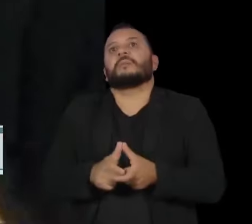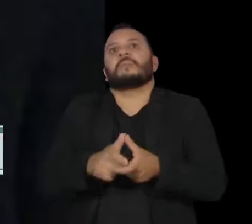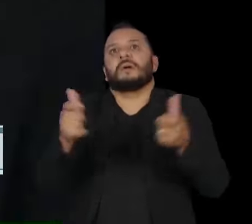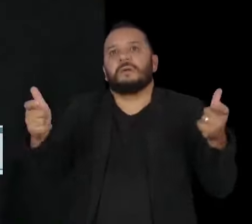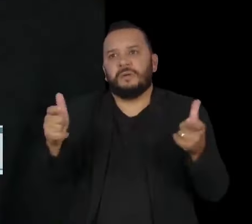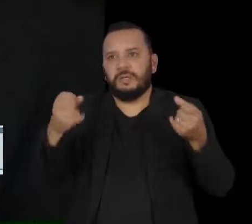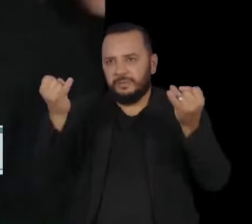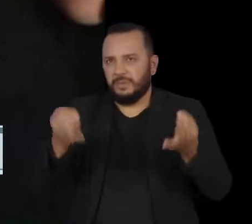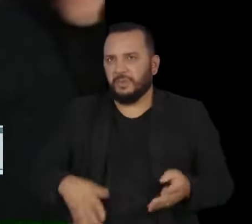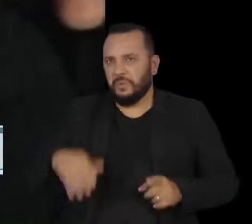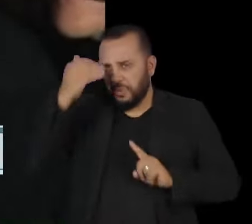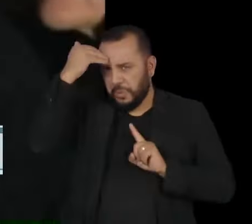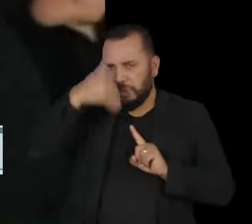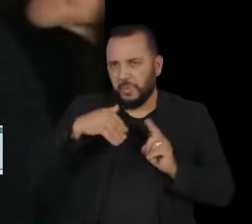alegava Inocência